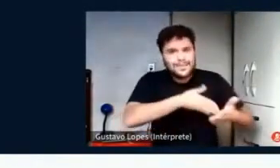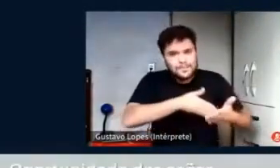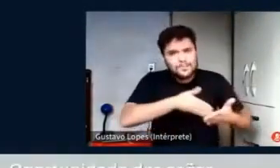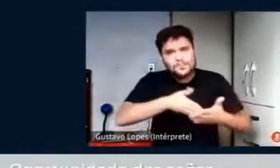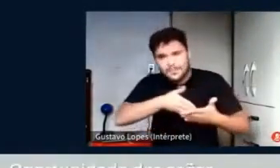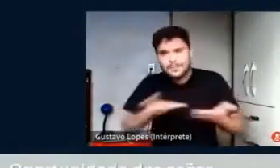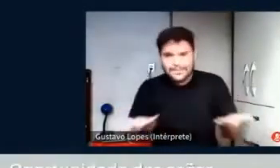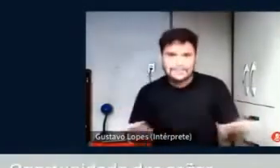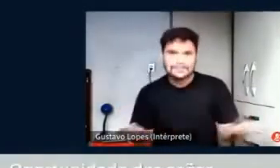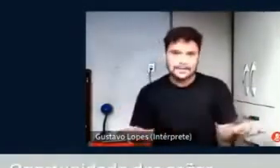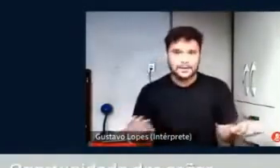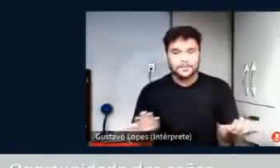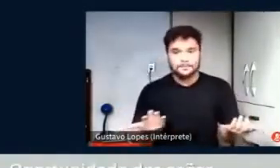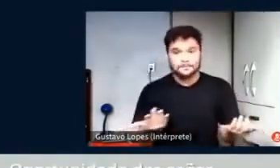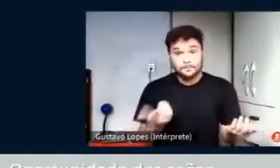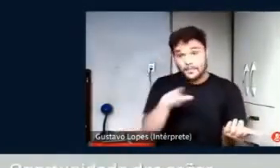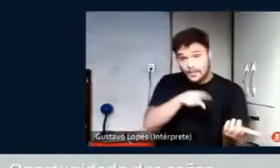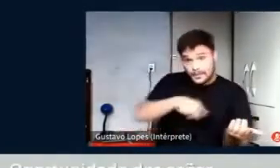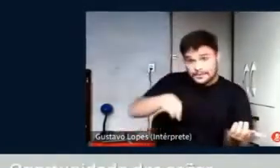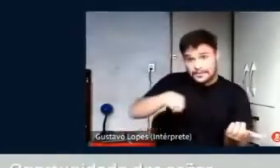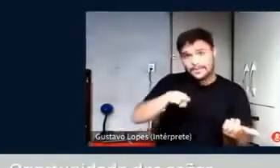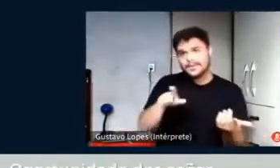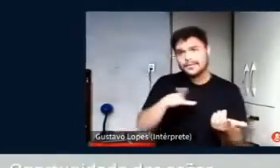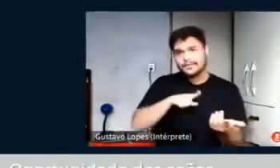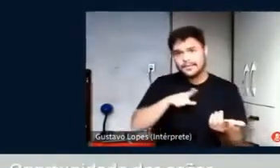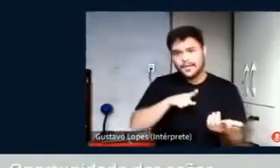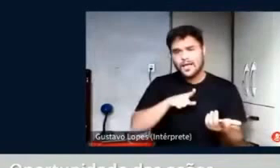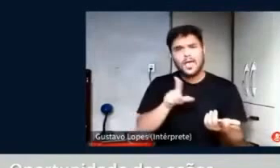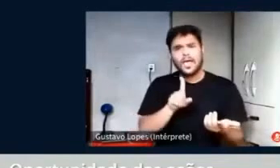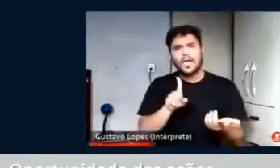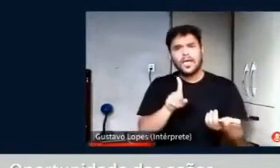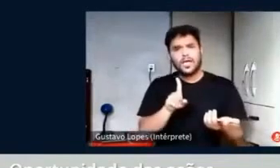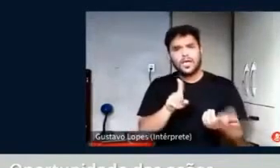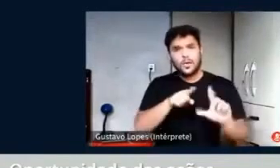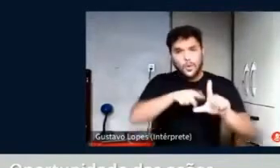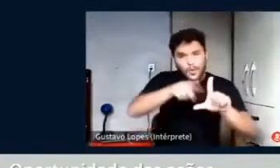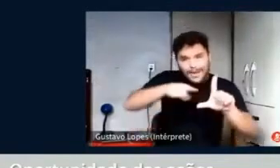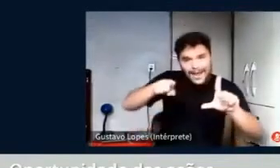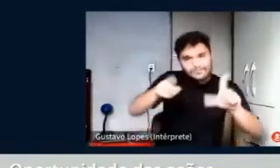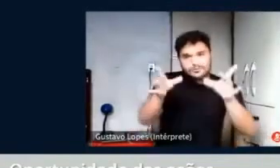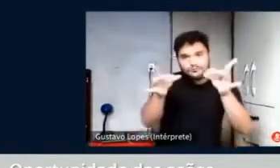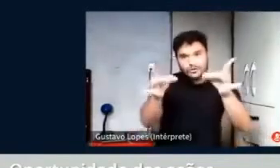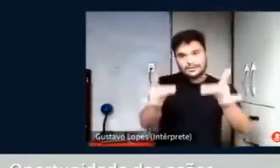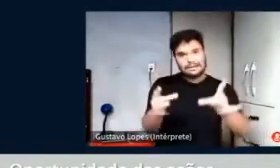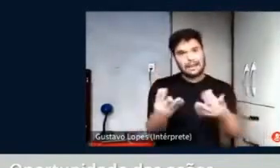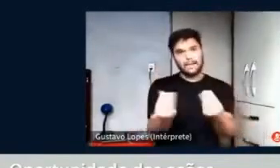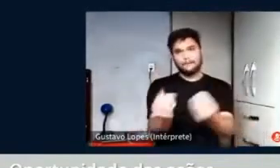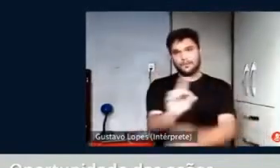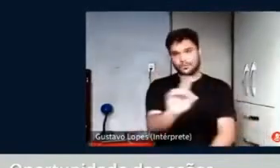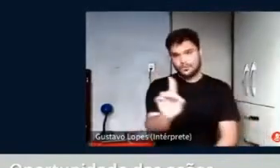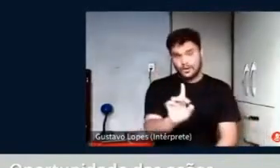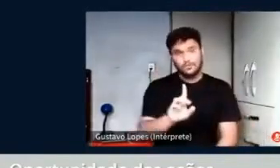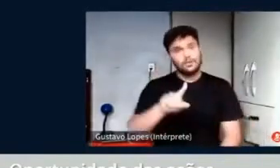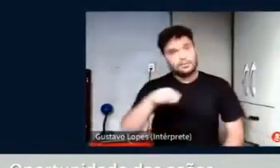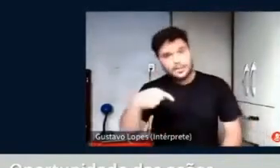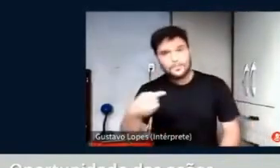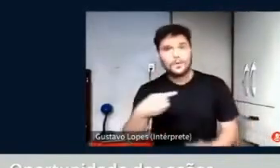E aqui são as definições, eu não vou perder muito tempo com isso, depois eu passo a apresentação para vocês.